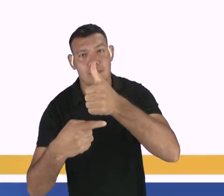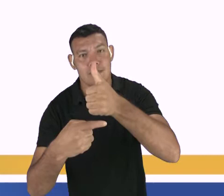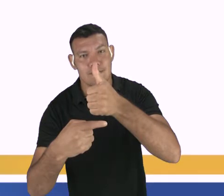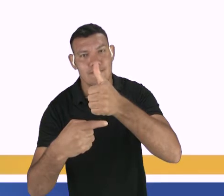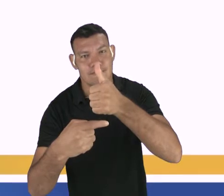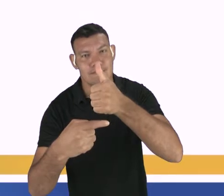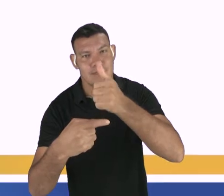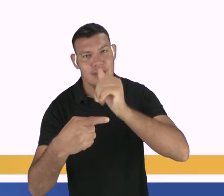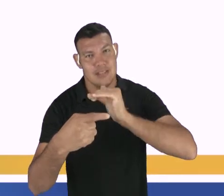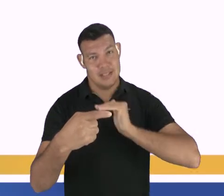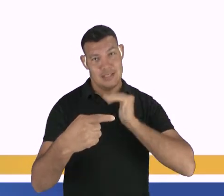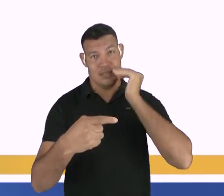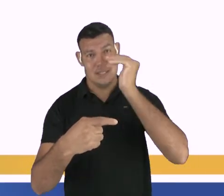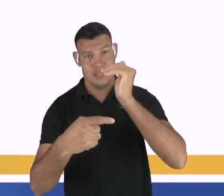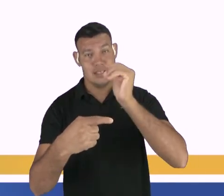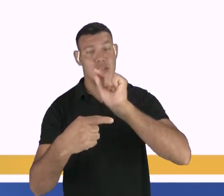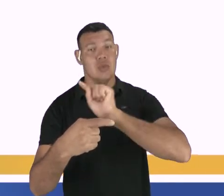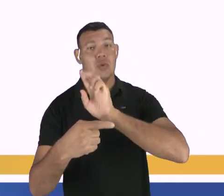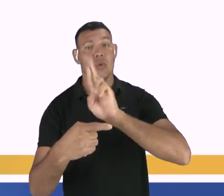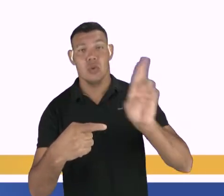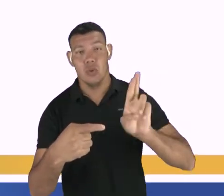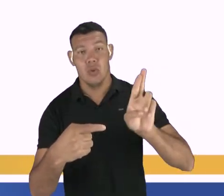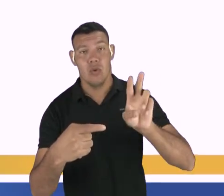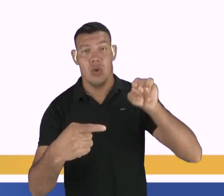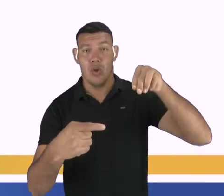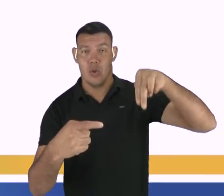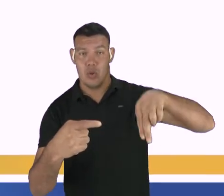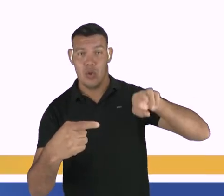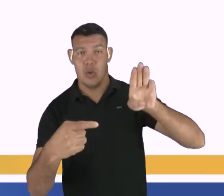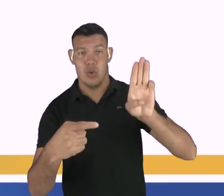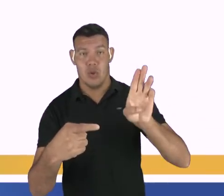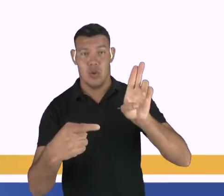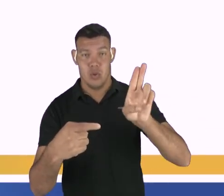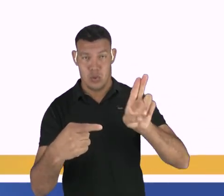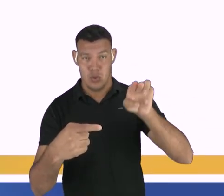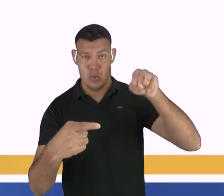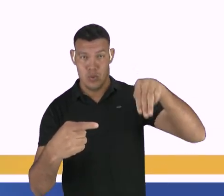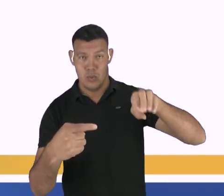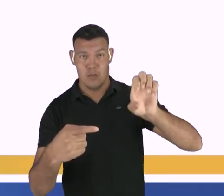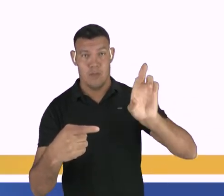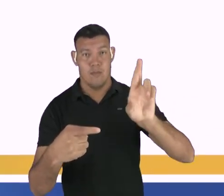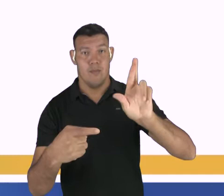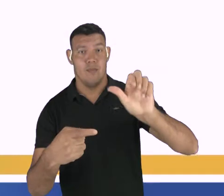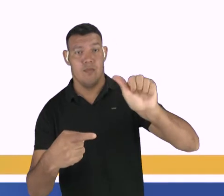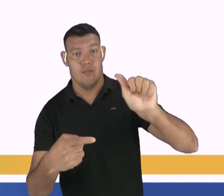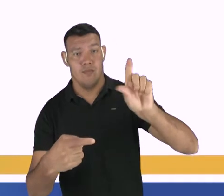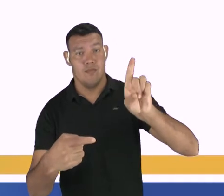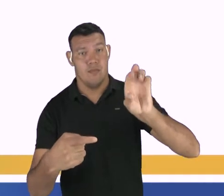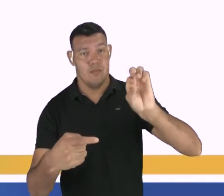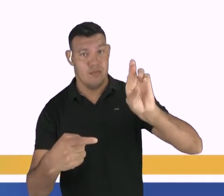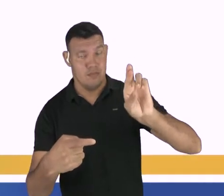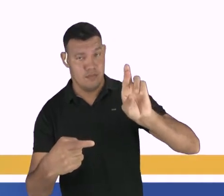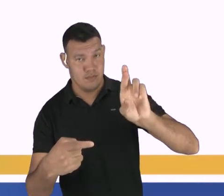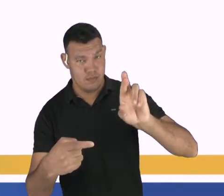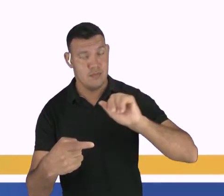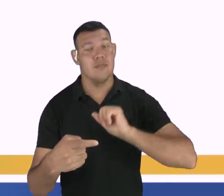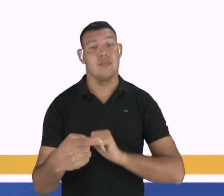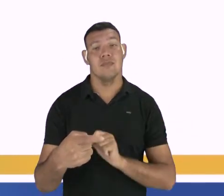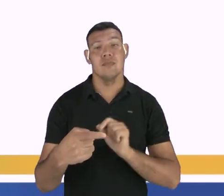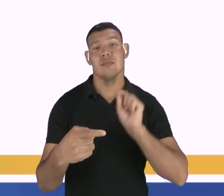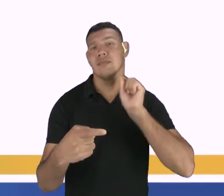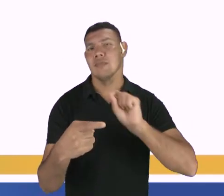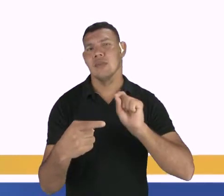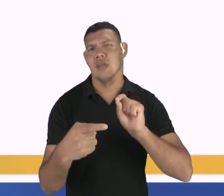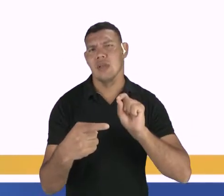fica acima do traço, eu chamo ele de numerador. Então, o número que fica em cima é chamado numerador